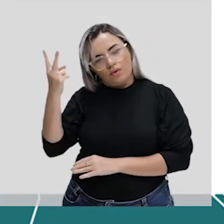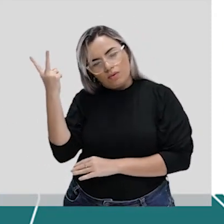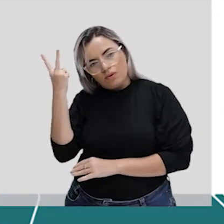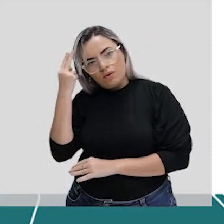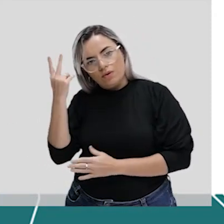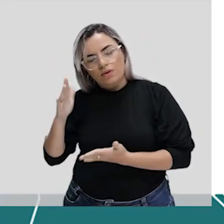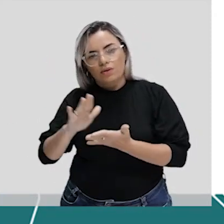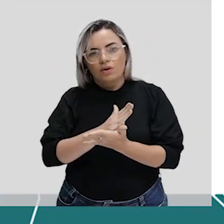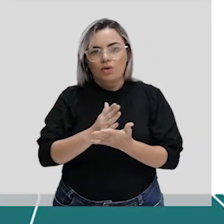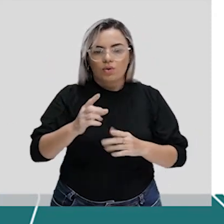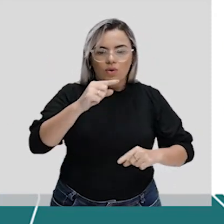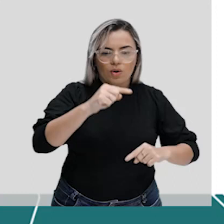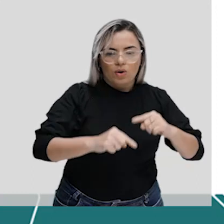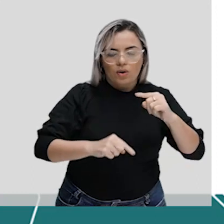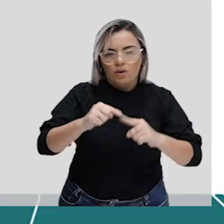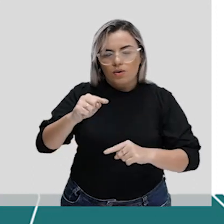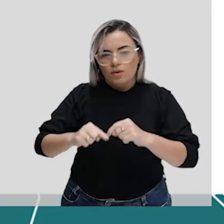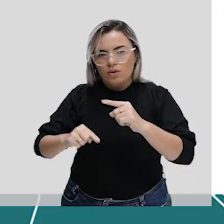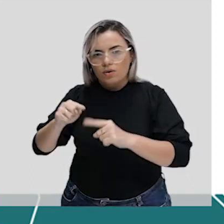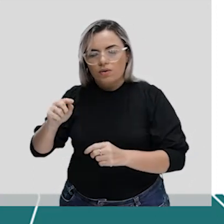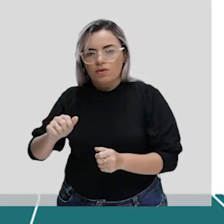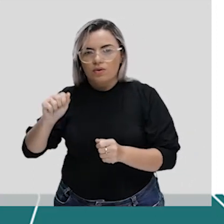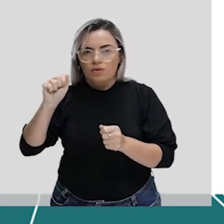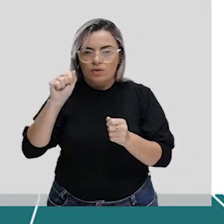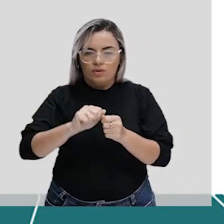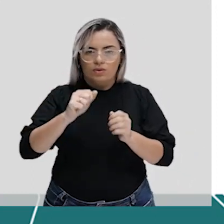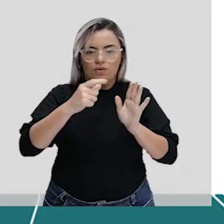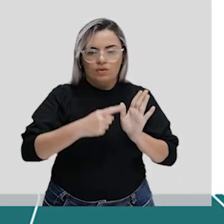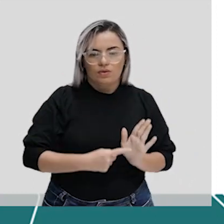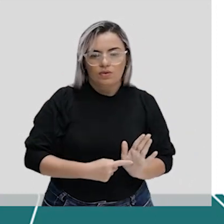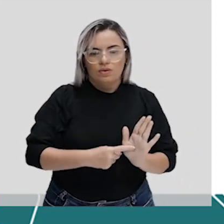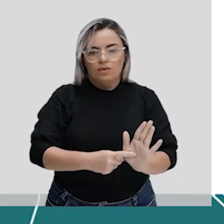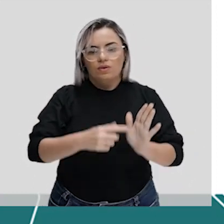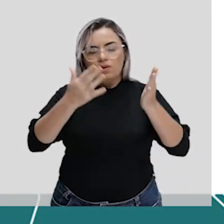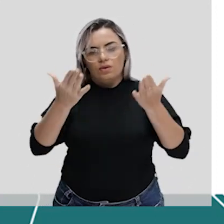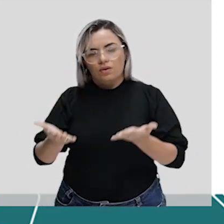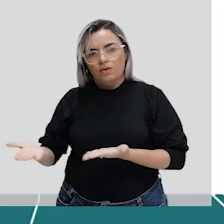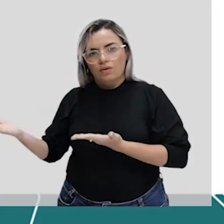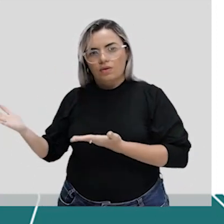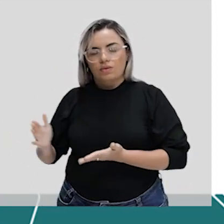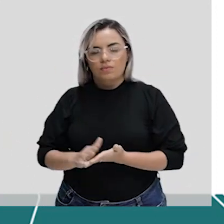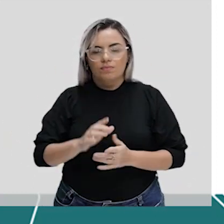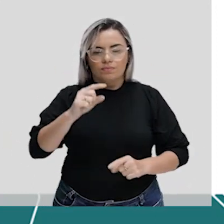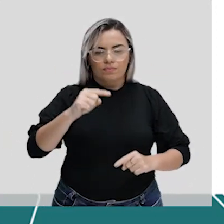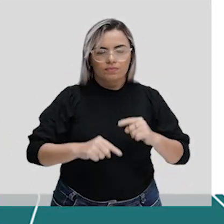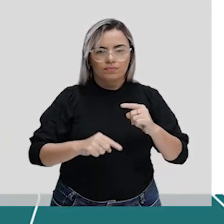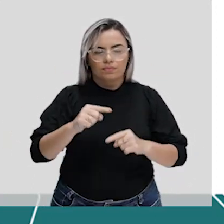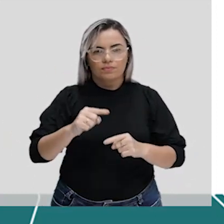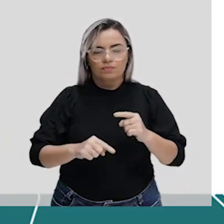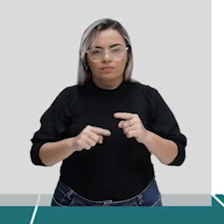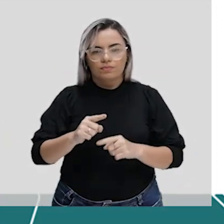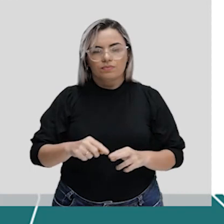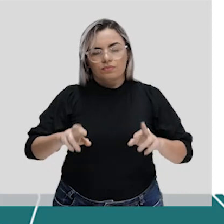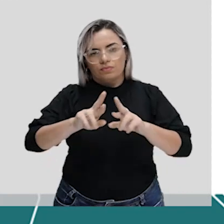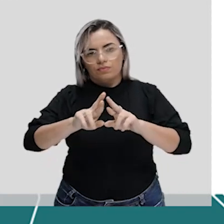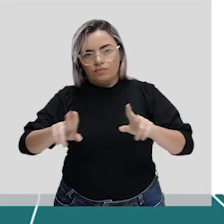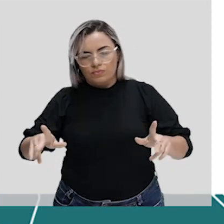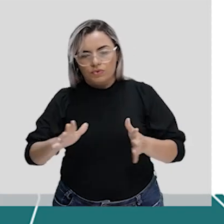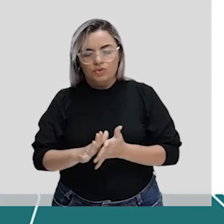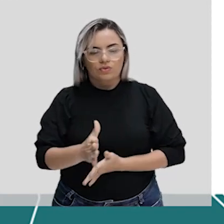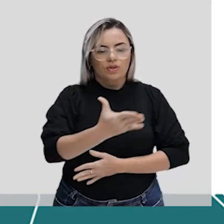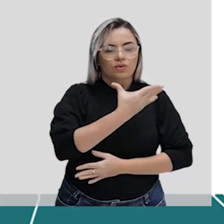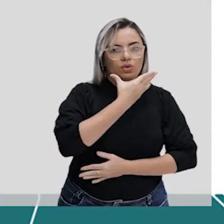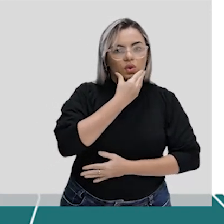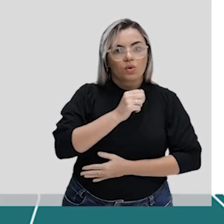utilizam alguns aparelhos para realizar as suas apresentações. E esses aparelhos, eles diferem do sexo